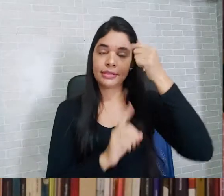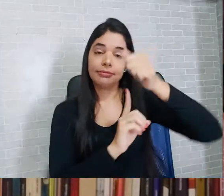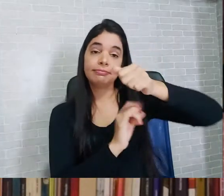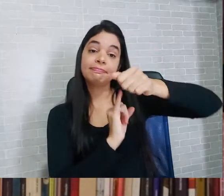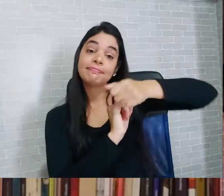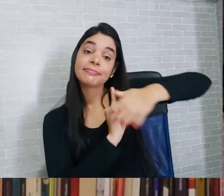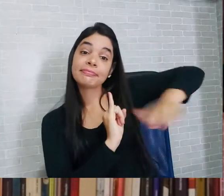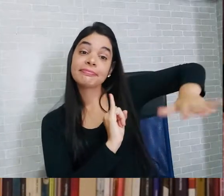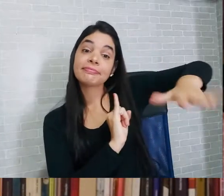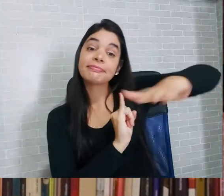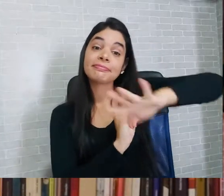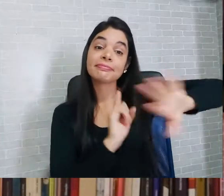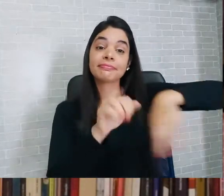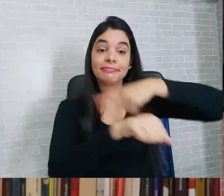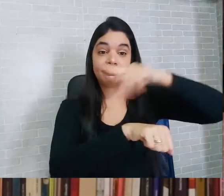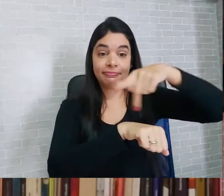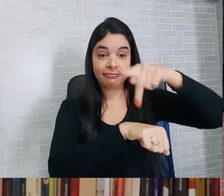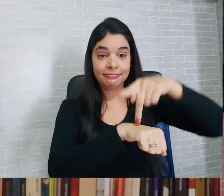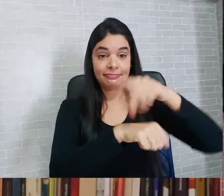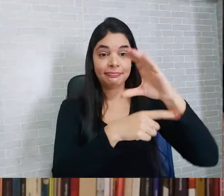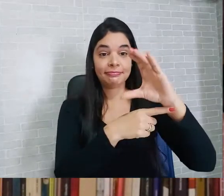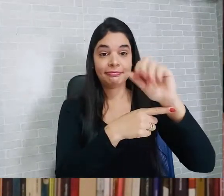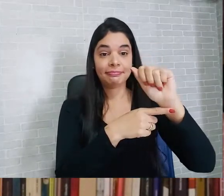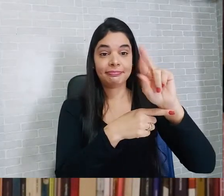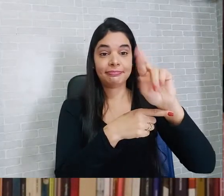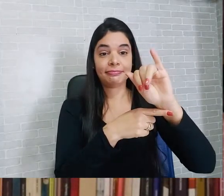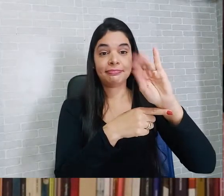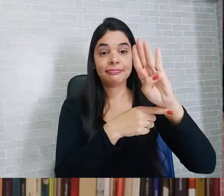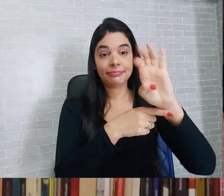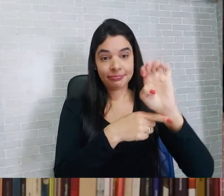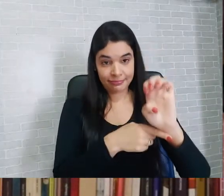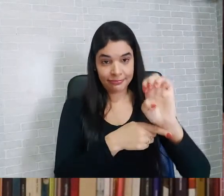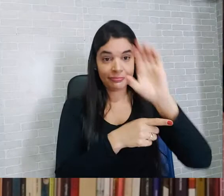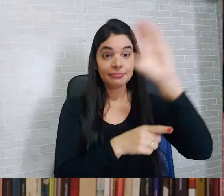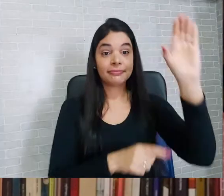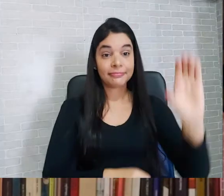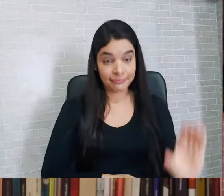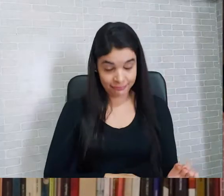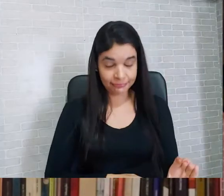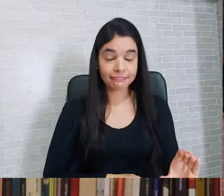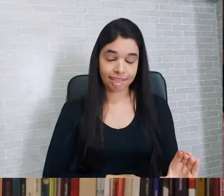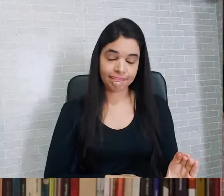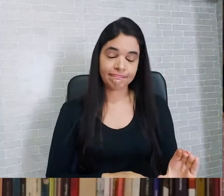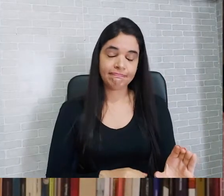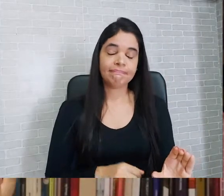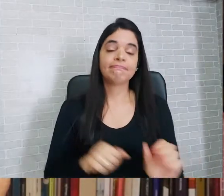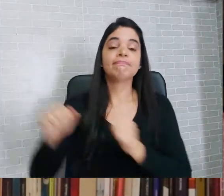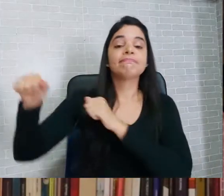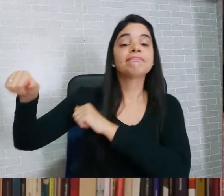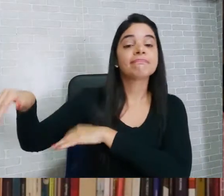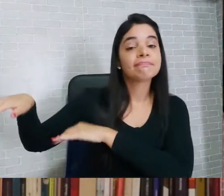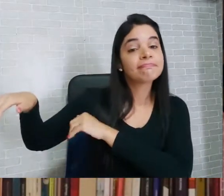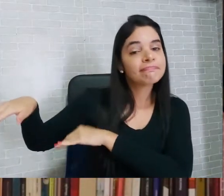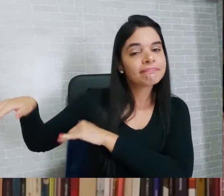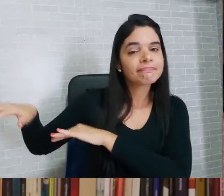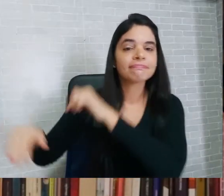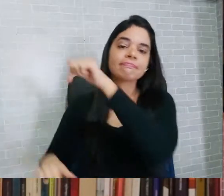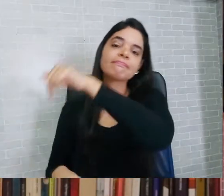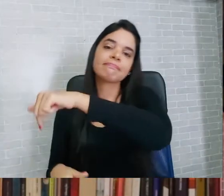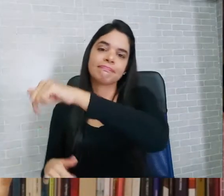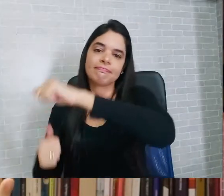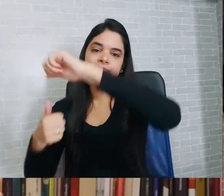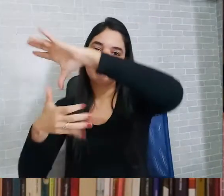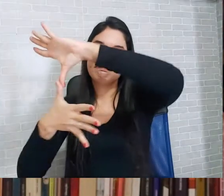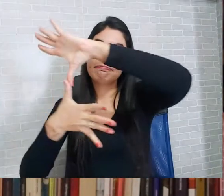ficam no Caribe e a Guiana fica na América do Sul. Ou seja, as Antilhas ficam ali na América Central, que é